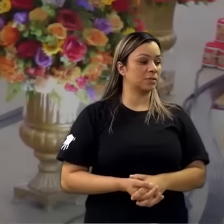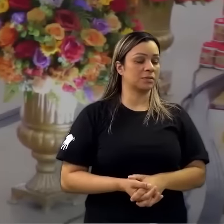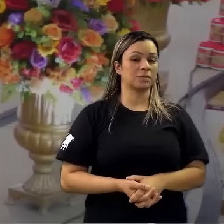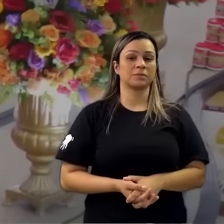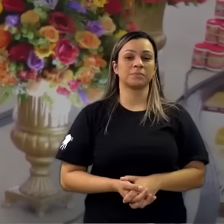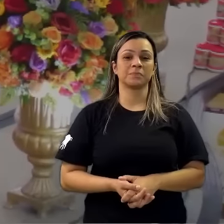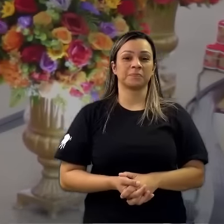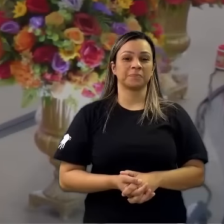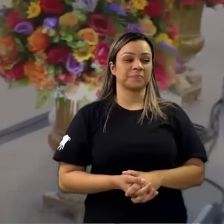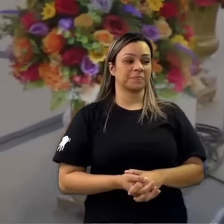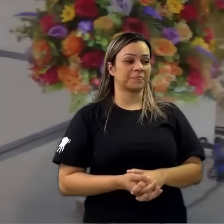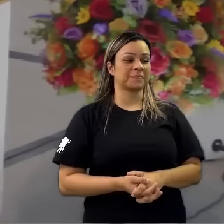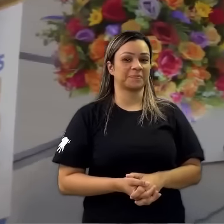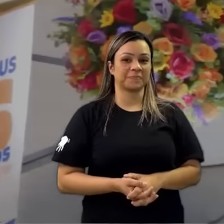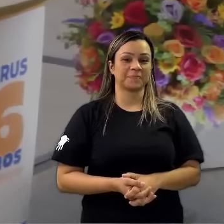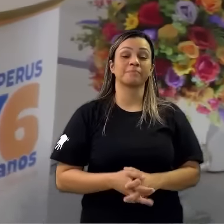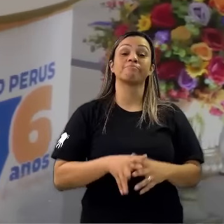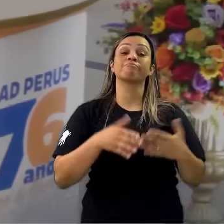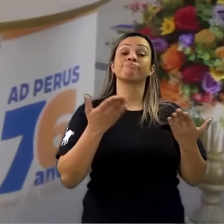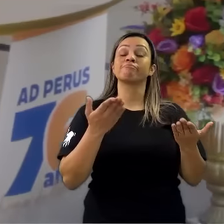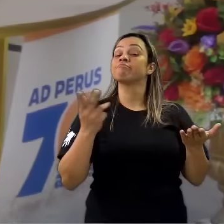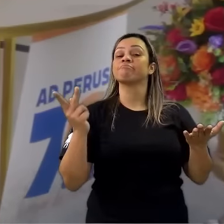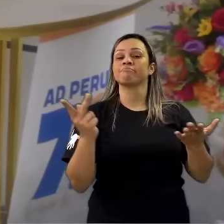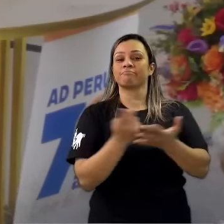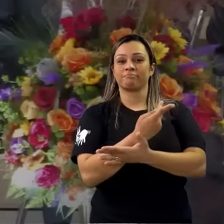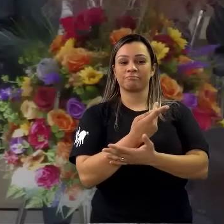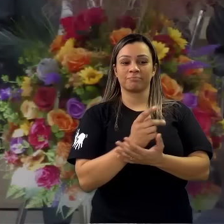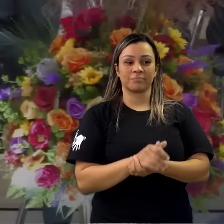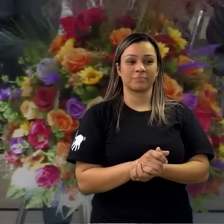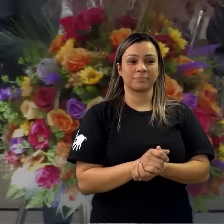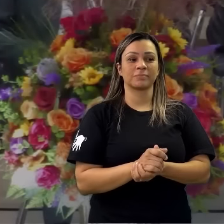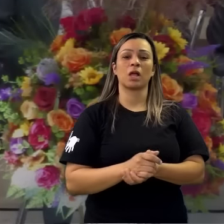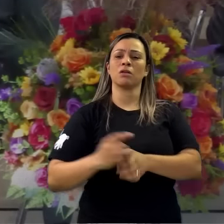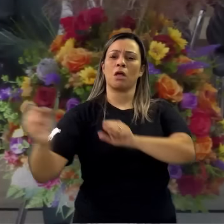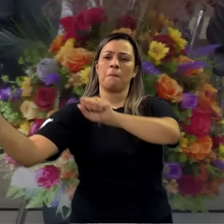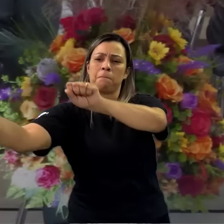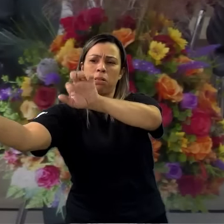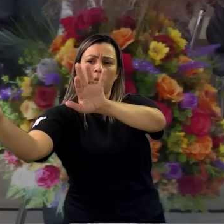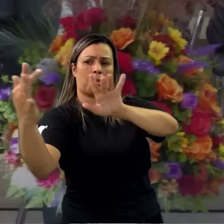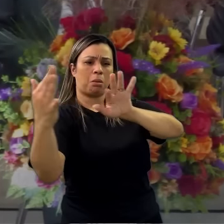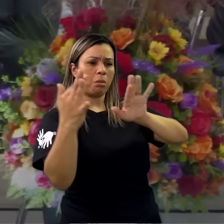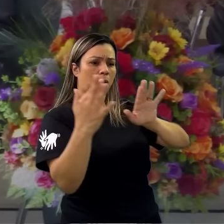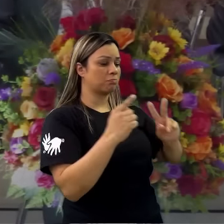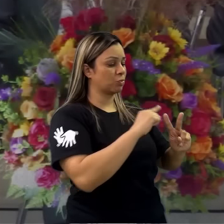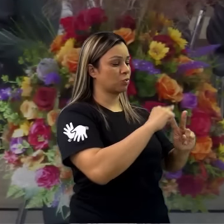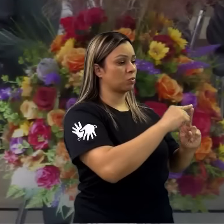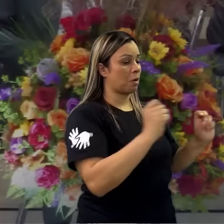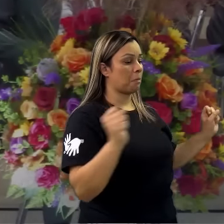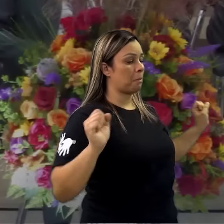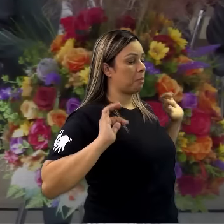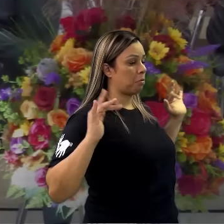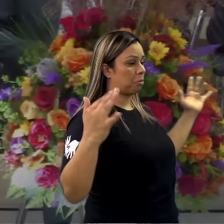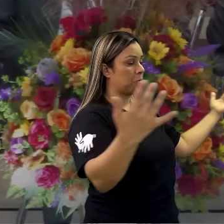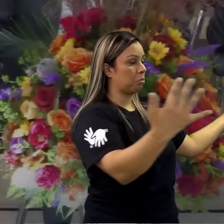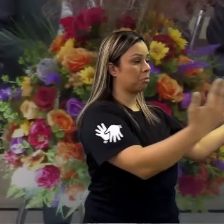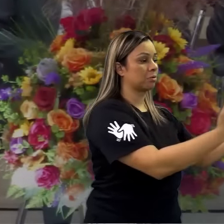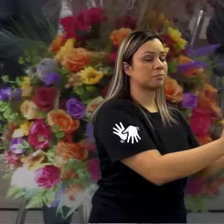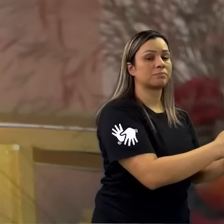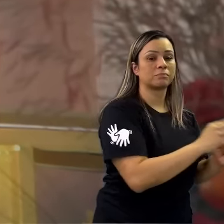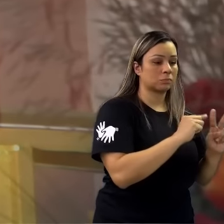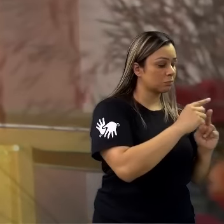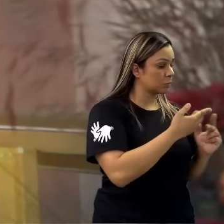daí diz o texto que fichar o Paulo numa roda fechar o Paulo e Barnabé Paulo olhou para Barnabé falou Barnabé vai dar a hora da gente ter que fugir daqui